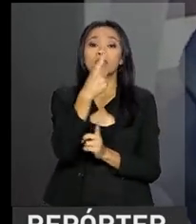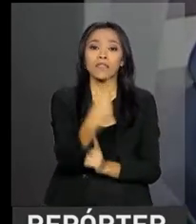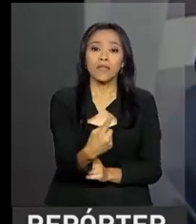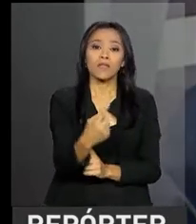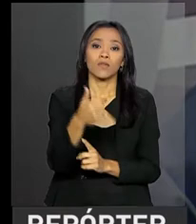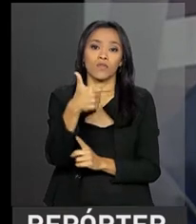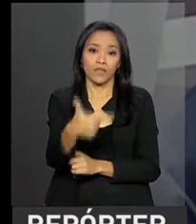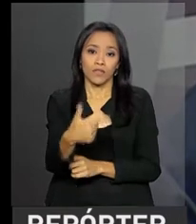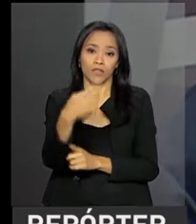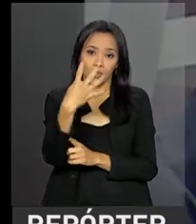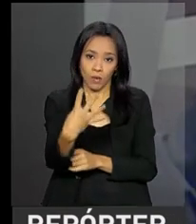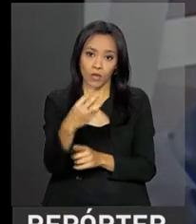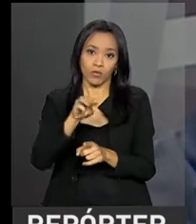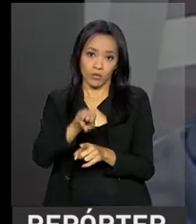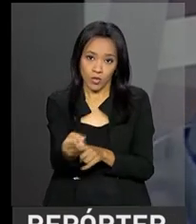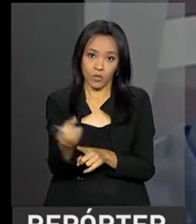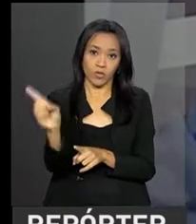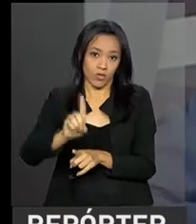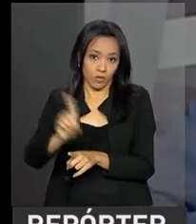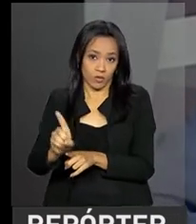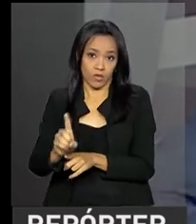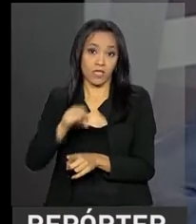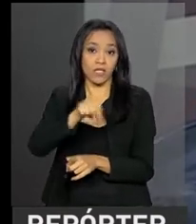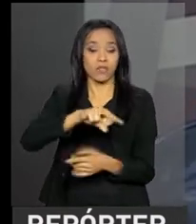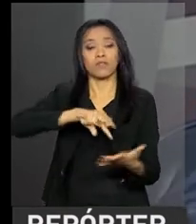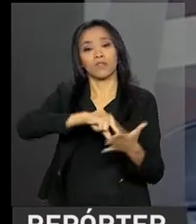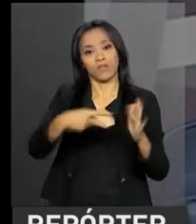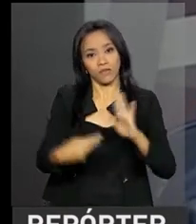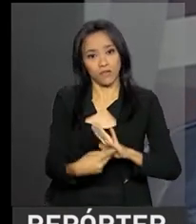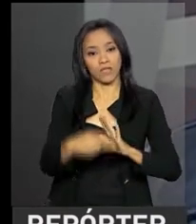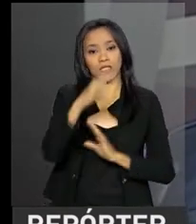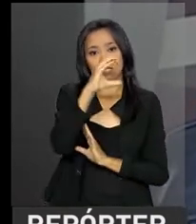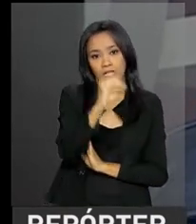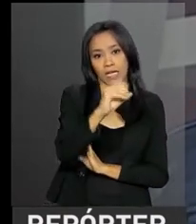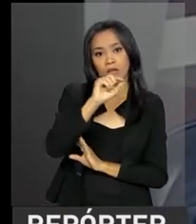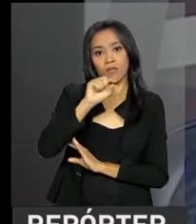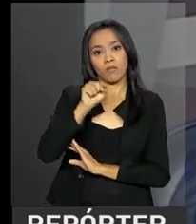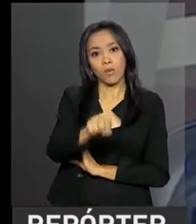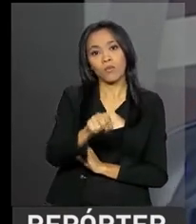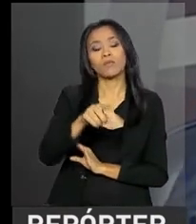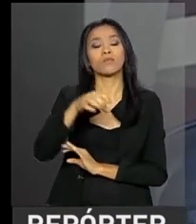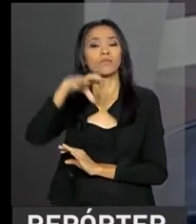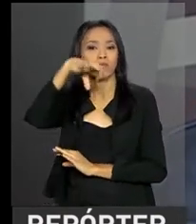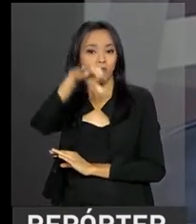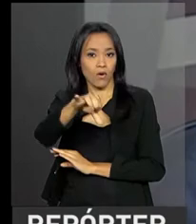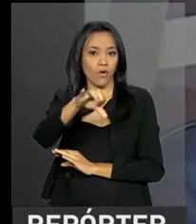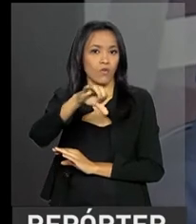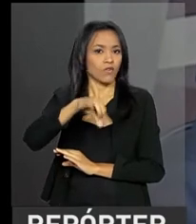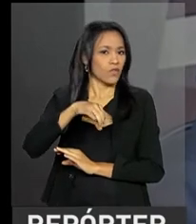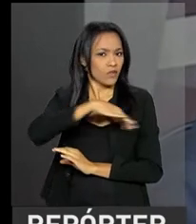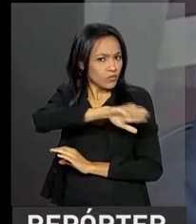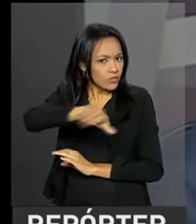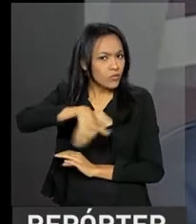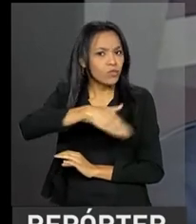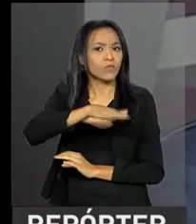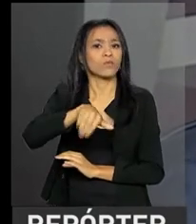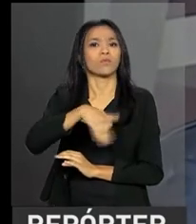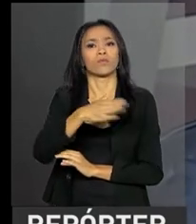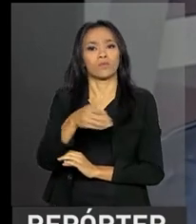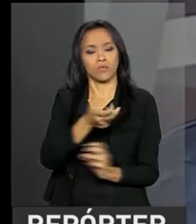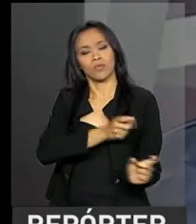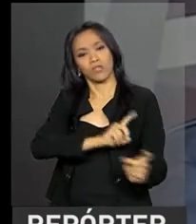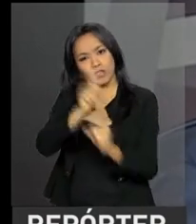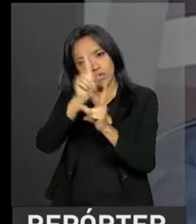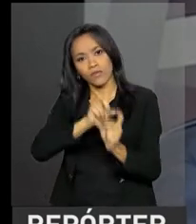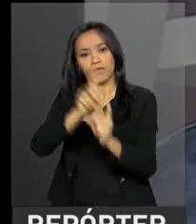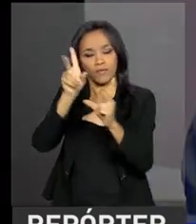de dólares, o que correspondeu a apenas 0,9 do total de exportado